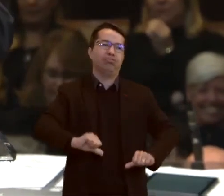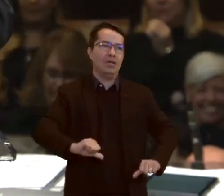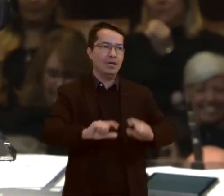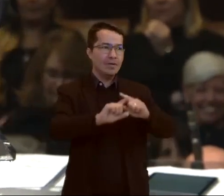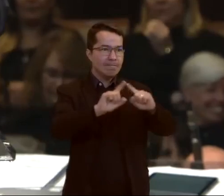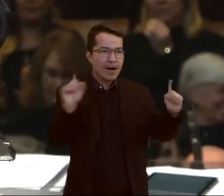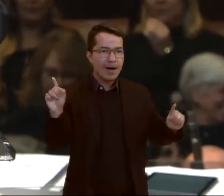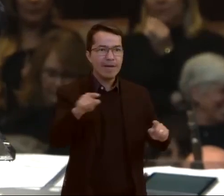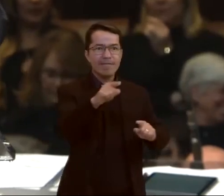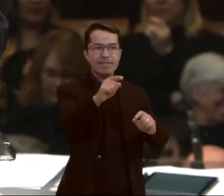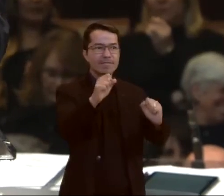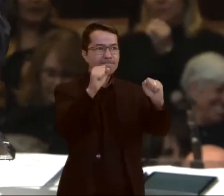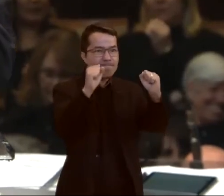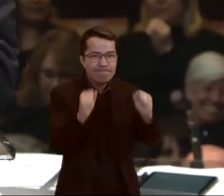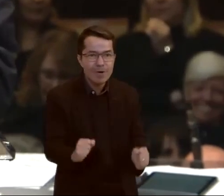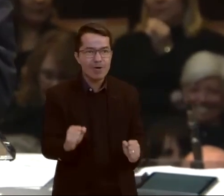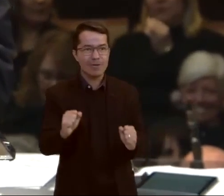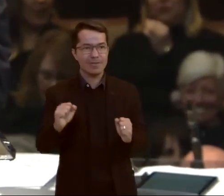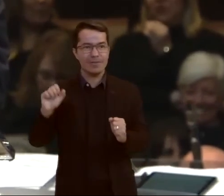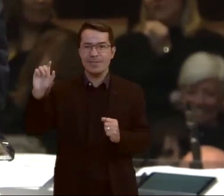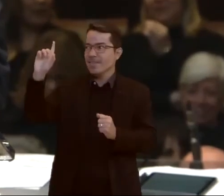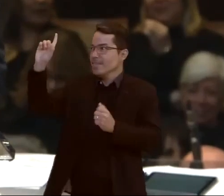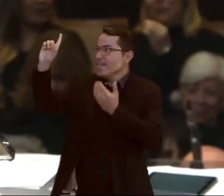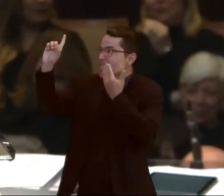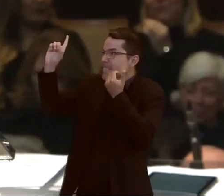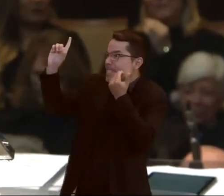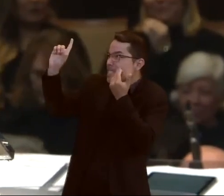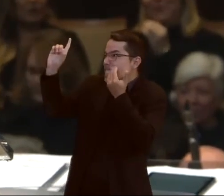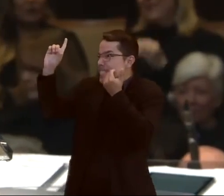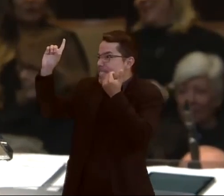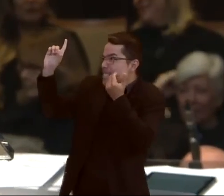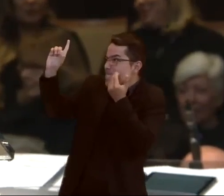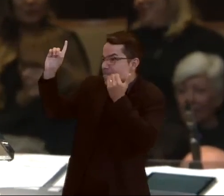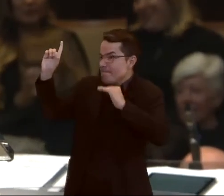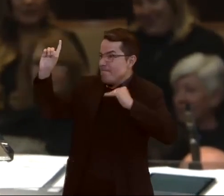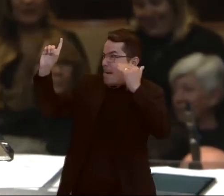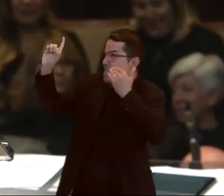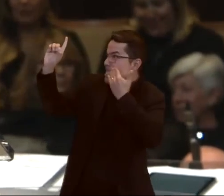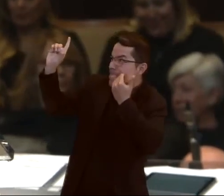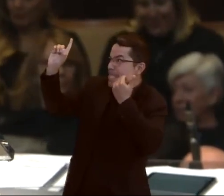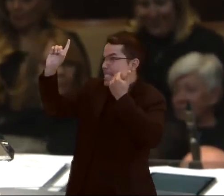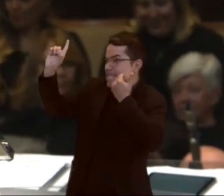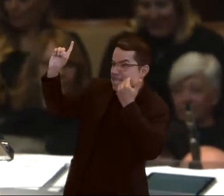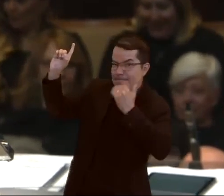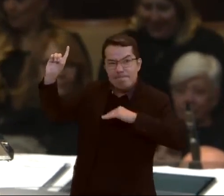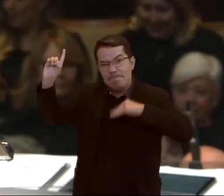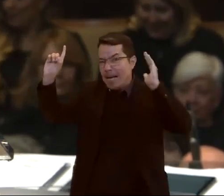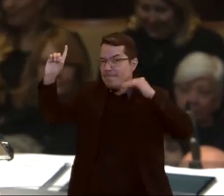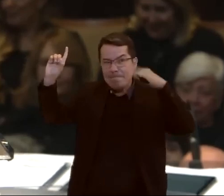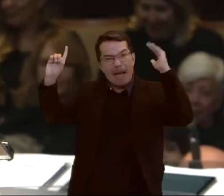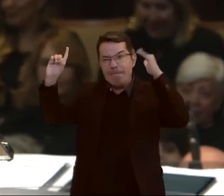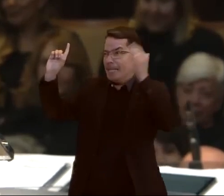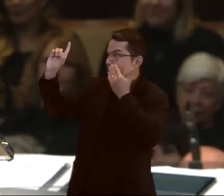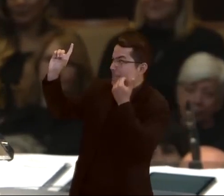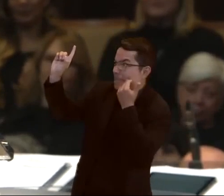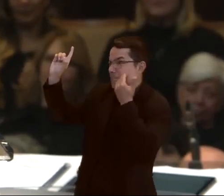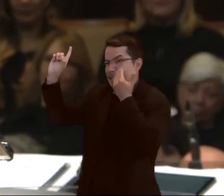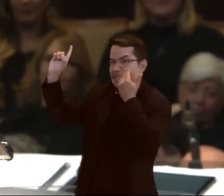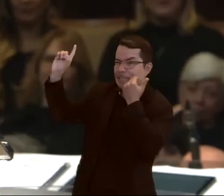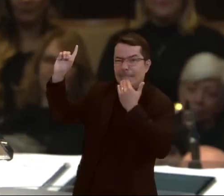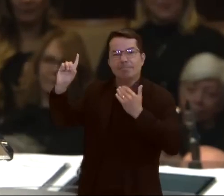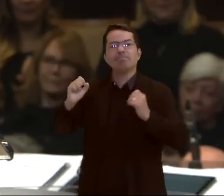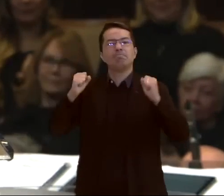tem mais da graça de Deus para você. Daí depois nós estudamos a continuação